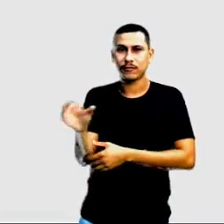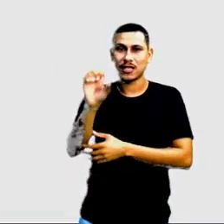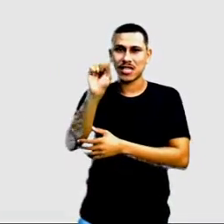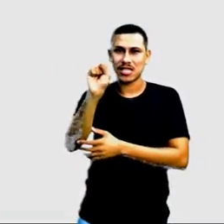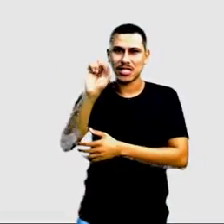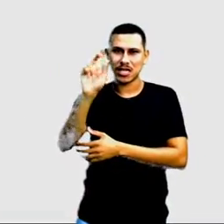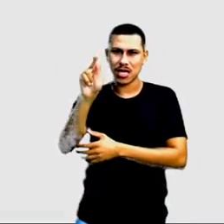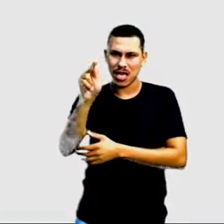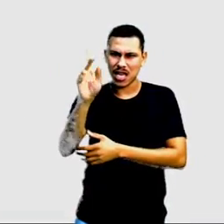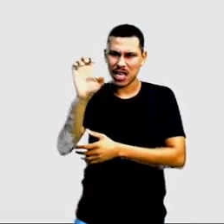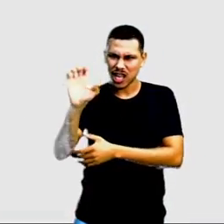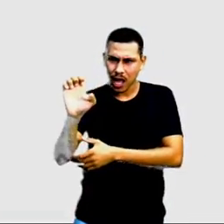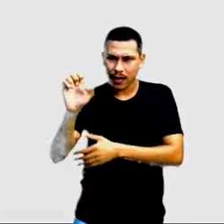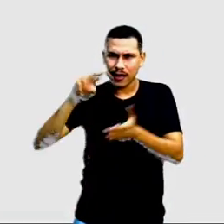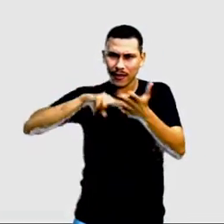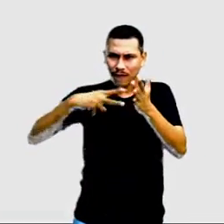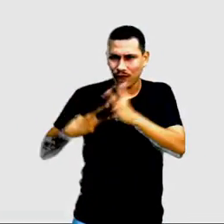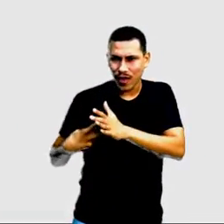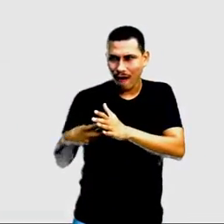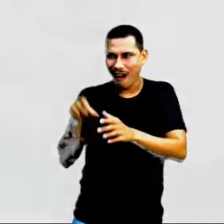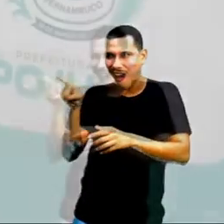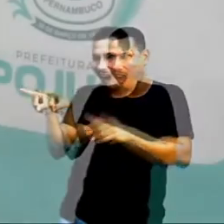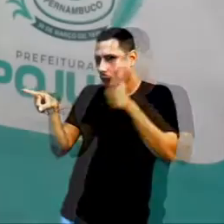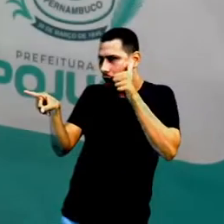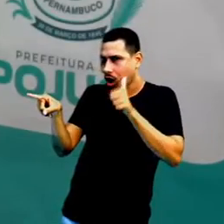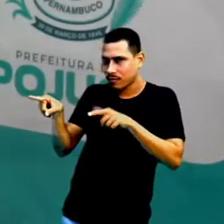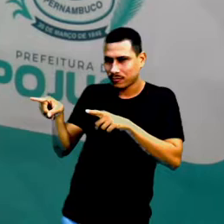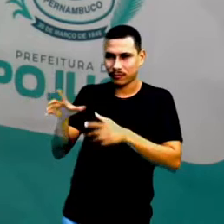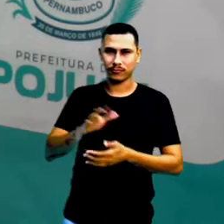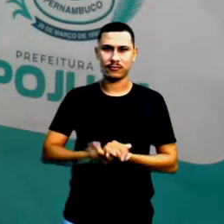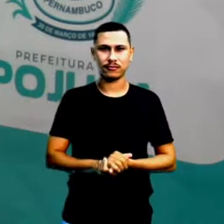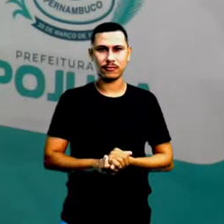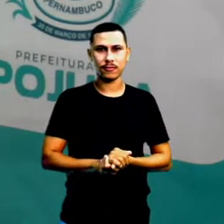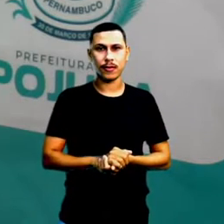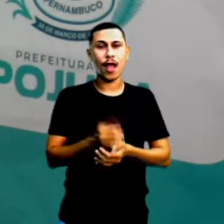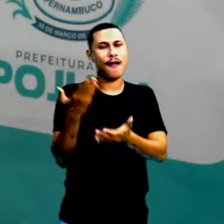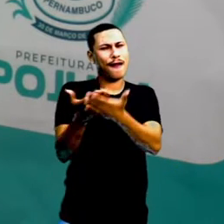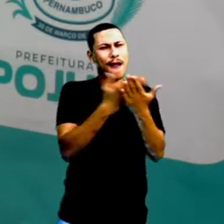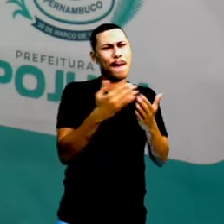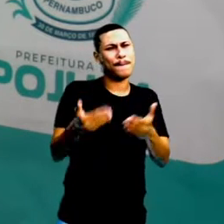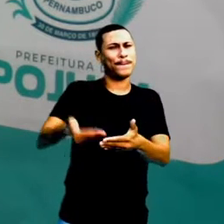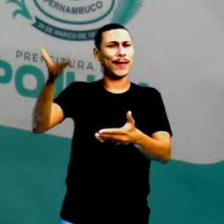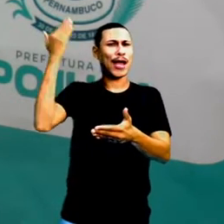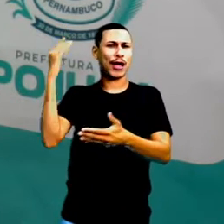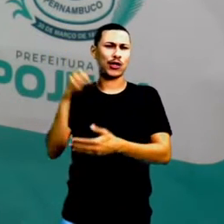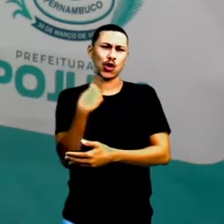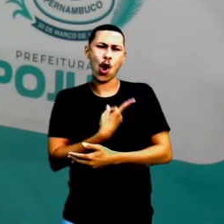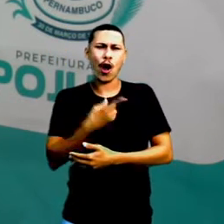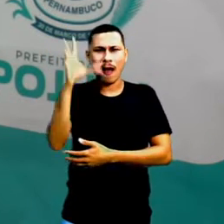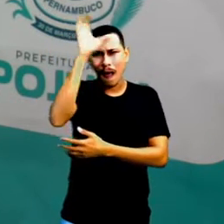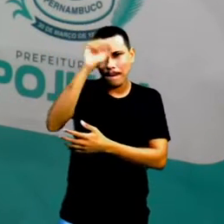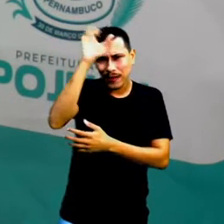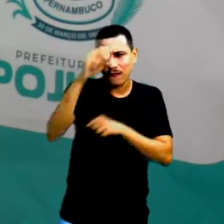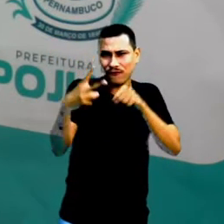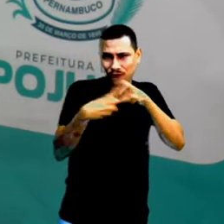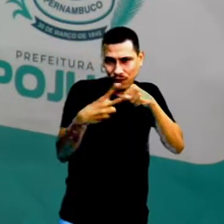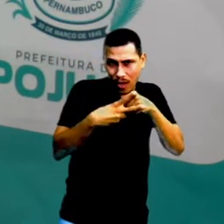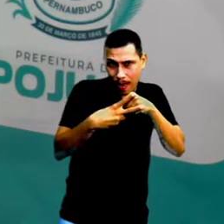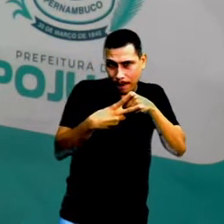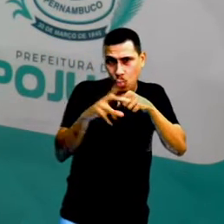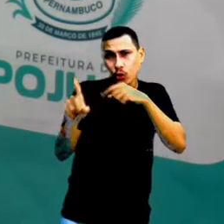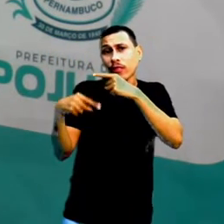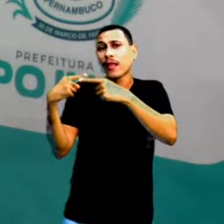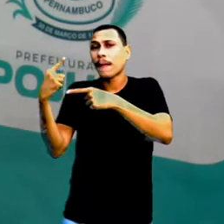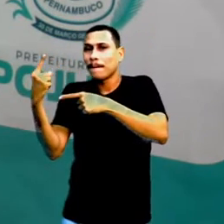ela. Aí percebam, nós aprendemos na aula passada que quando o verbo ele vem depois do sujeito, na